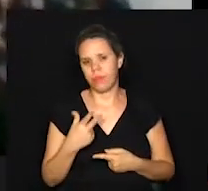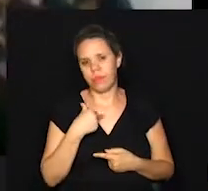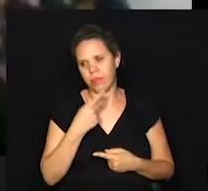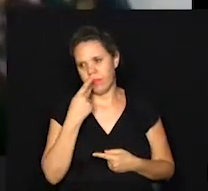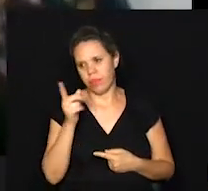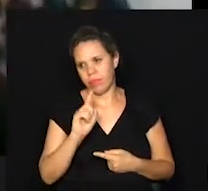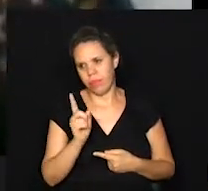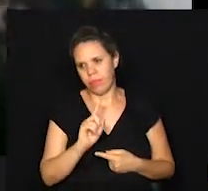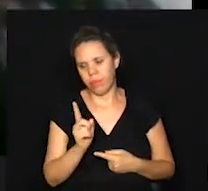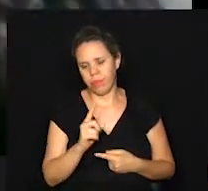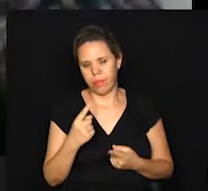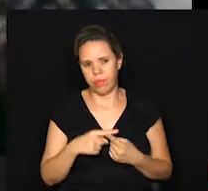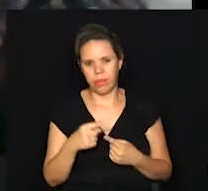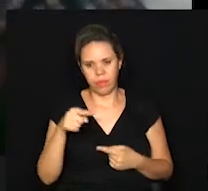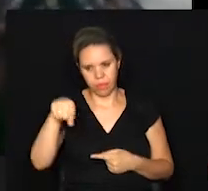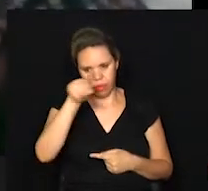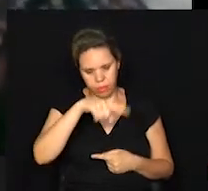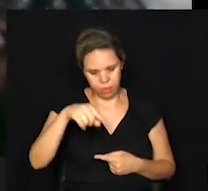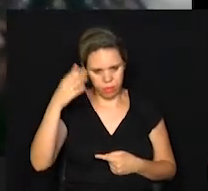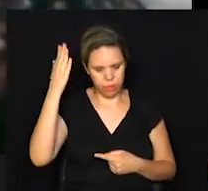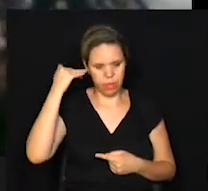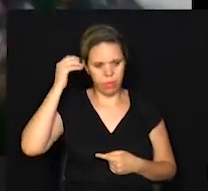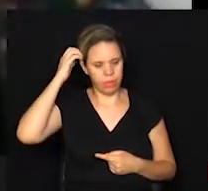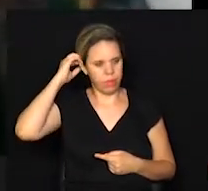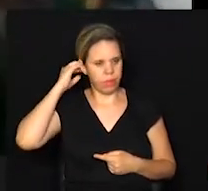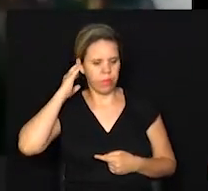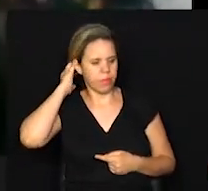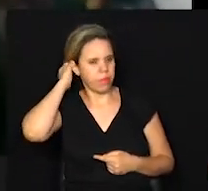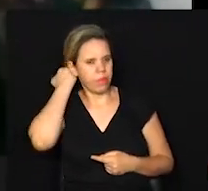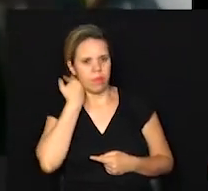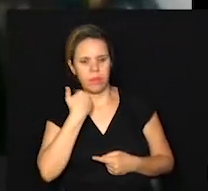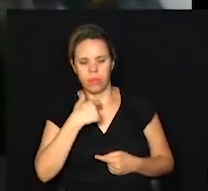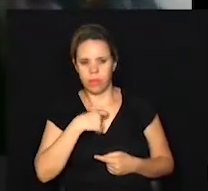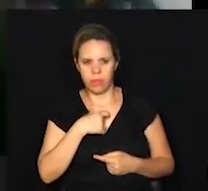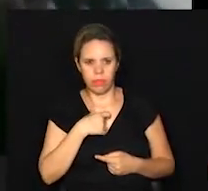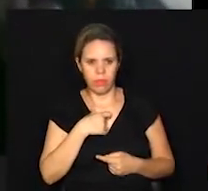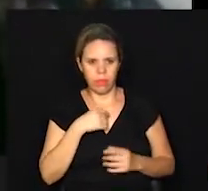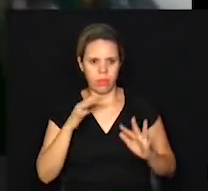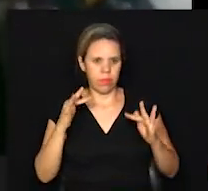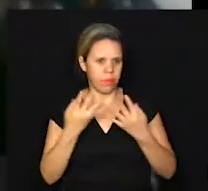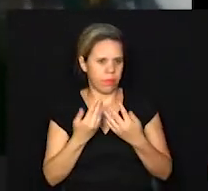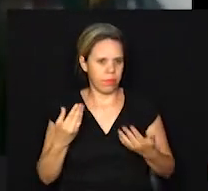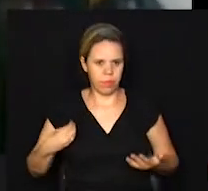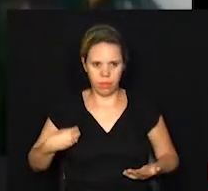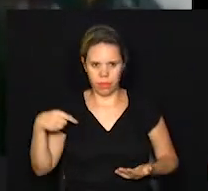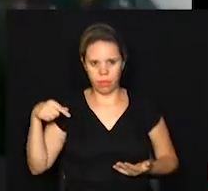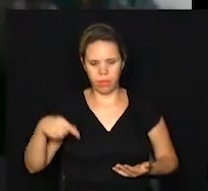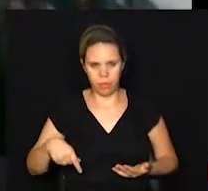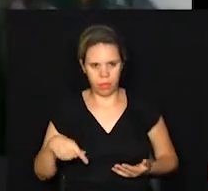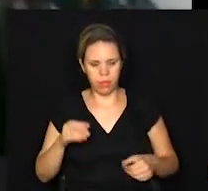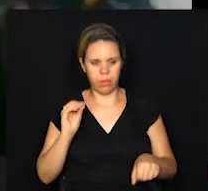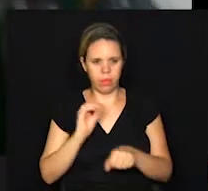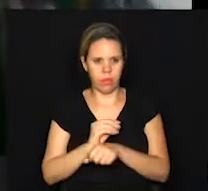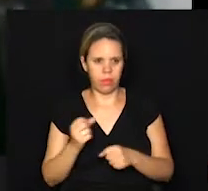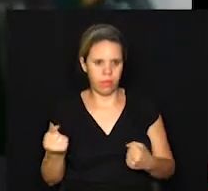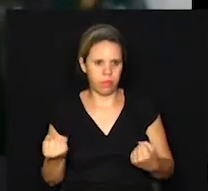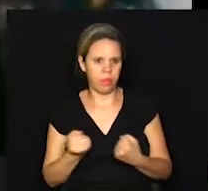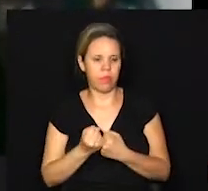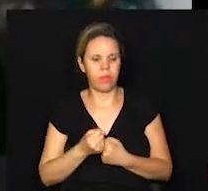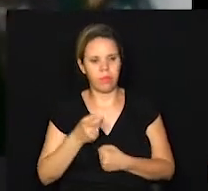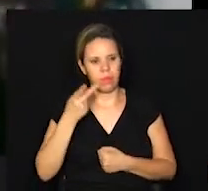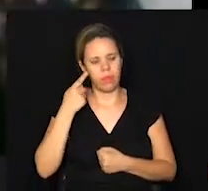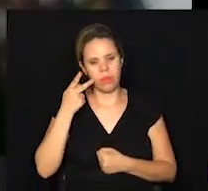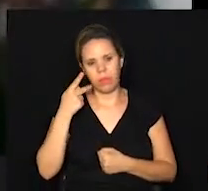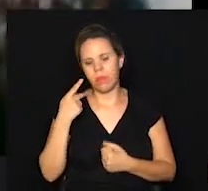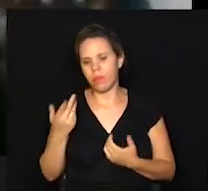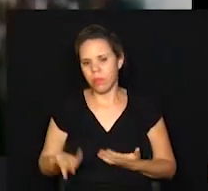não? Porque eles sabiam que eu não estava no meu... a minha família não está aqui, a minha rede de proteção está em Fortaleza. Então,